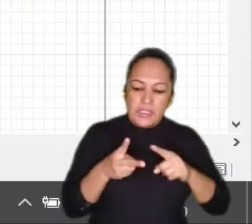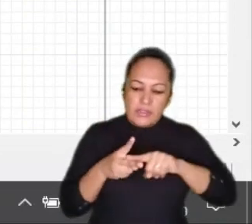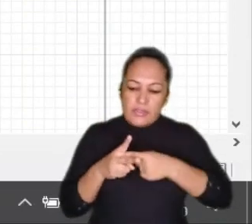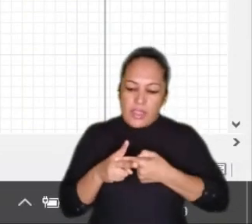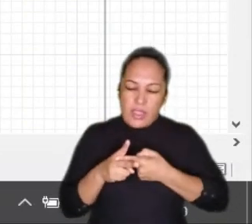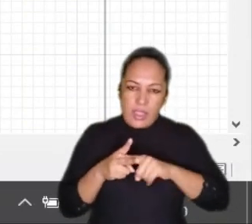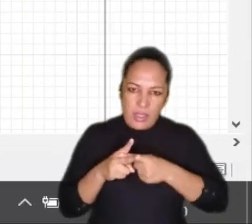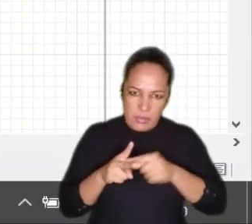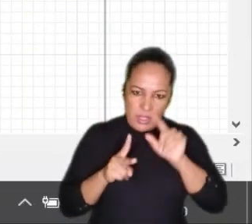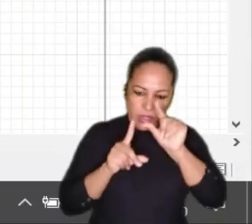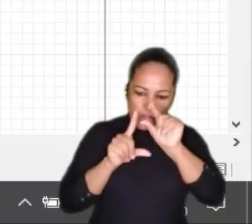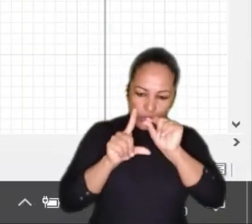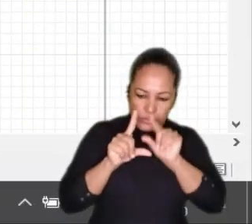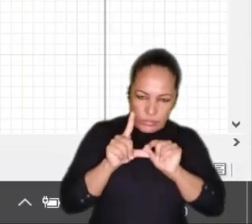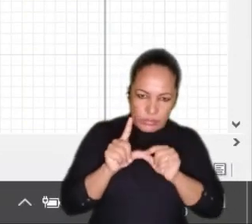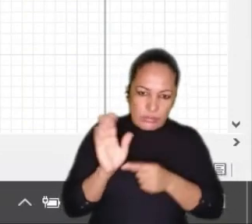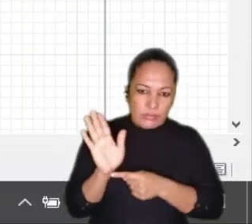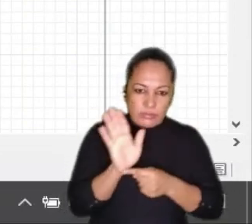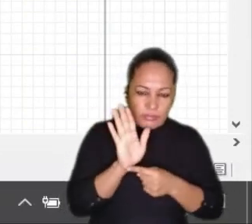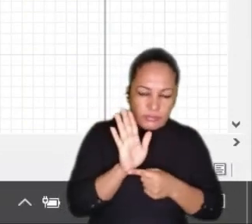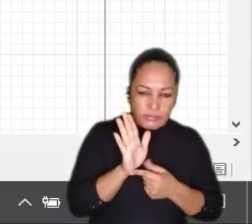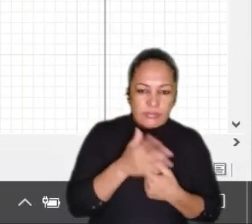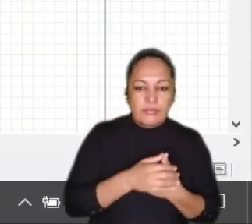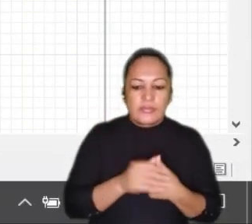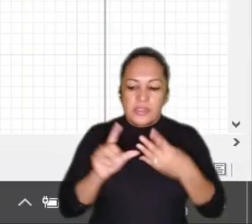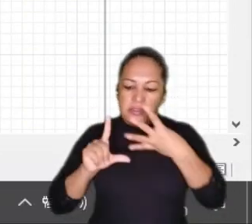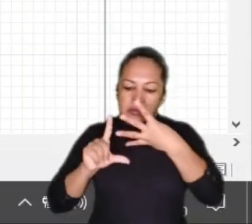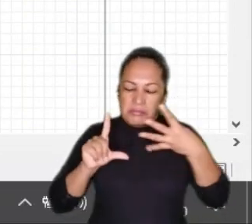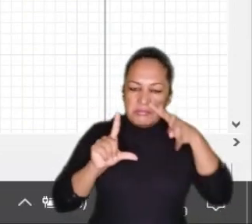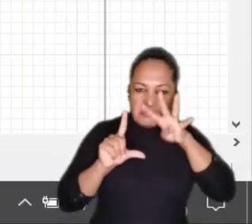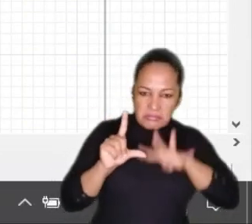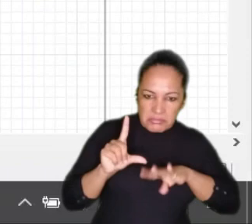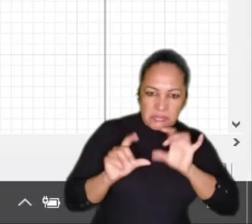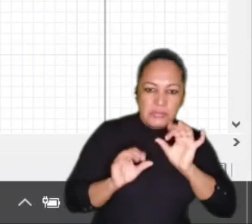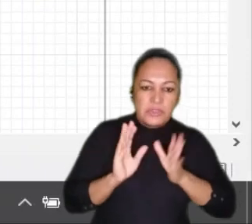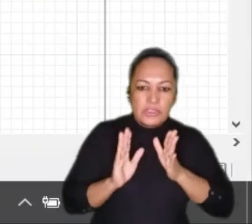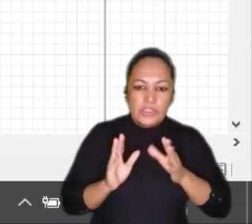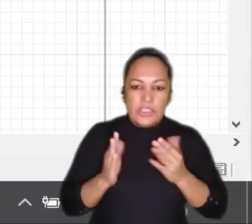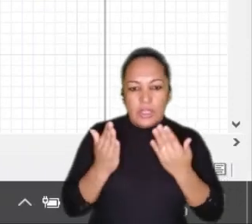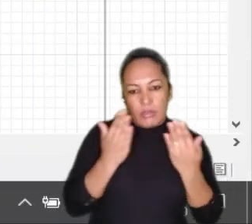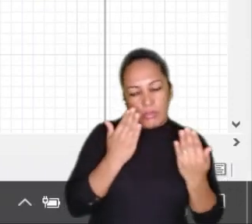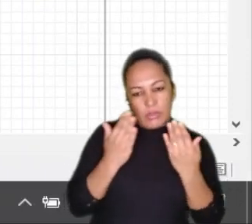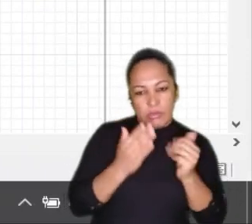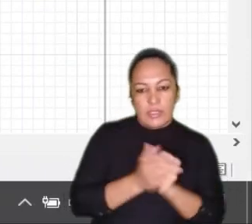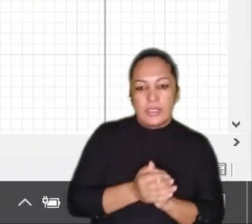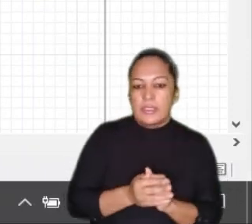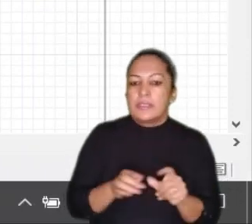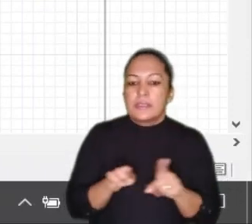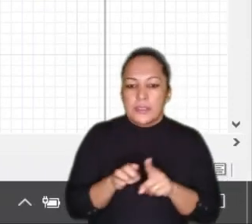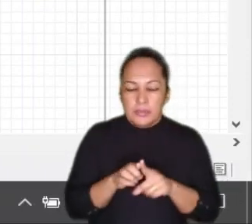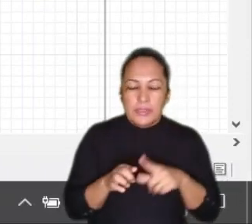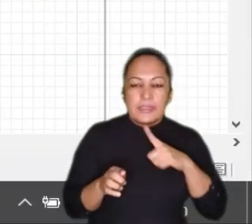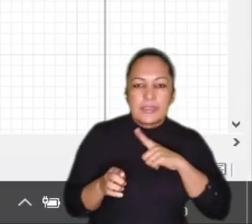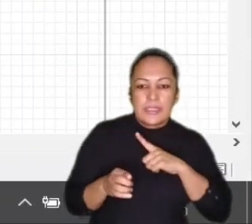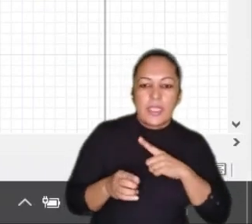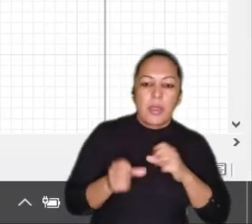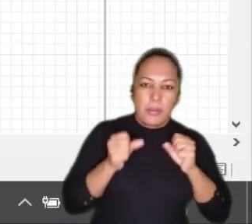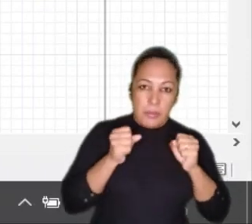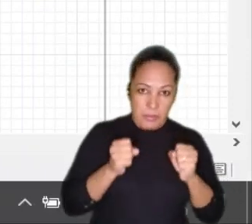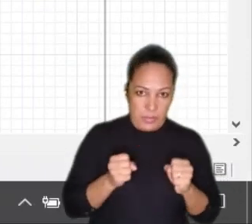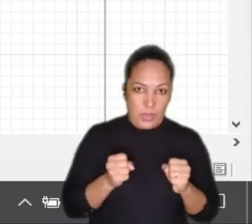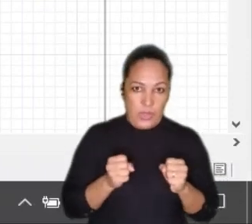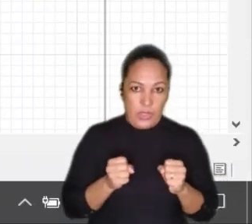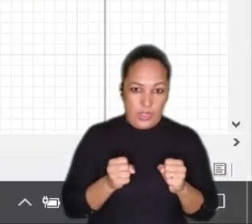só apresentar mesmo as ferramentas para vocês, tá? Então, aqui eu criei as tabelinhas, aqui eu posso fazer os relacionamentos entre as tabelas, e aí a gente